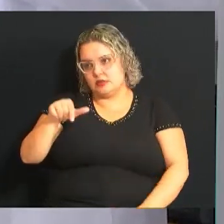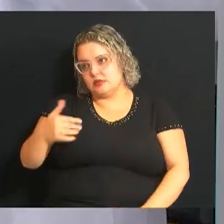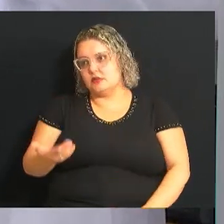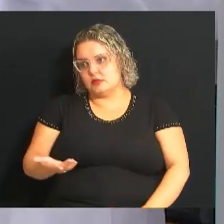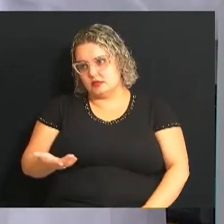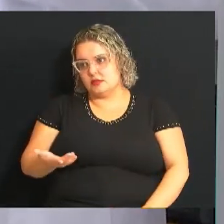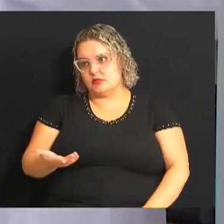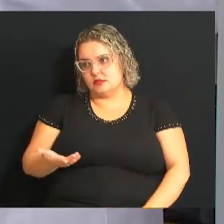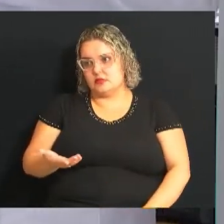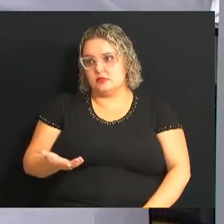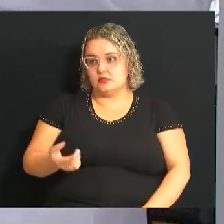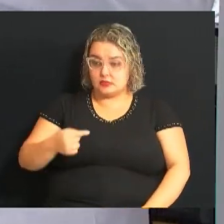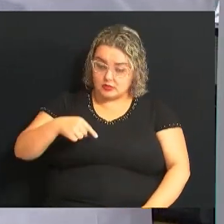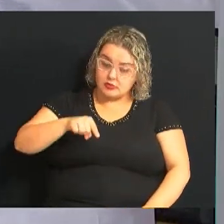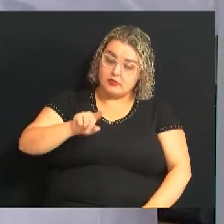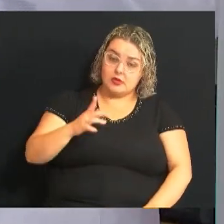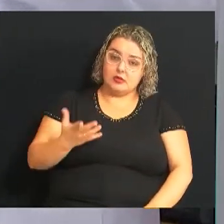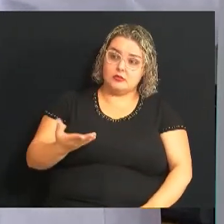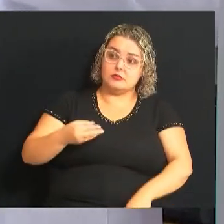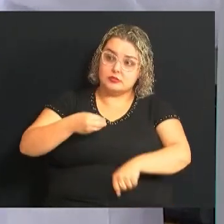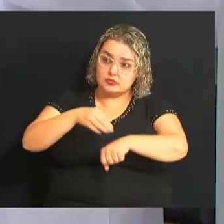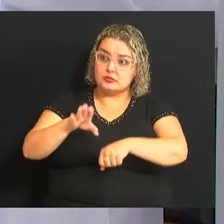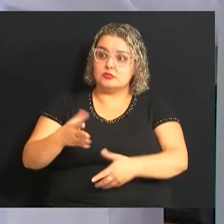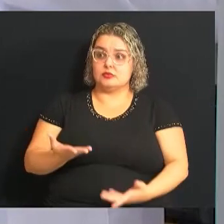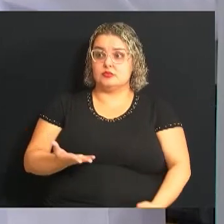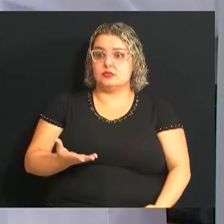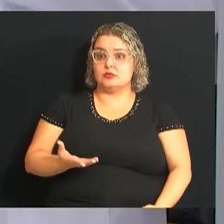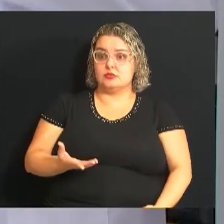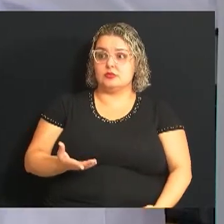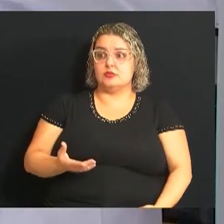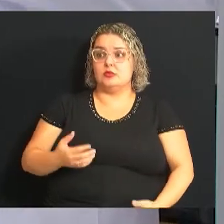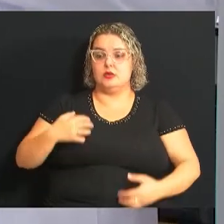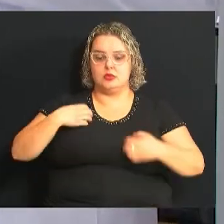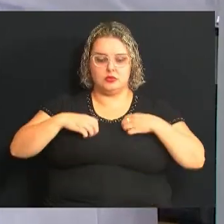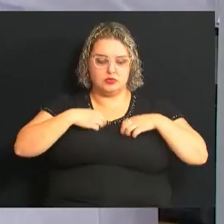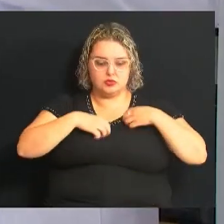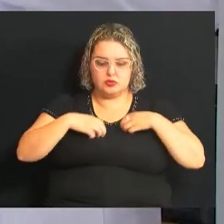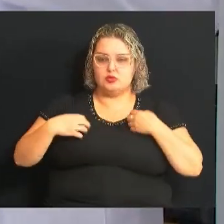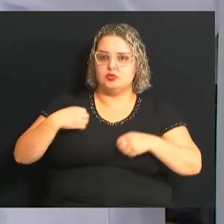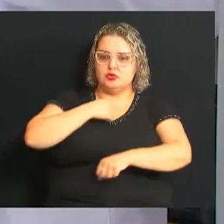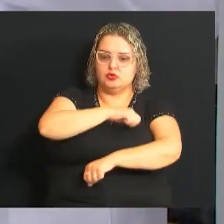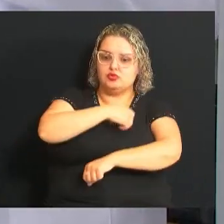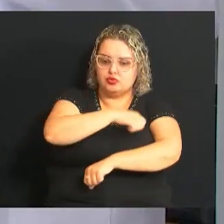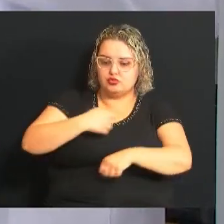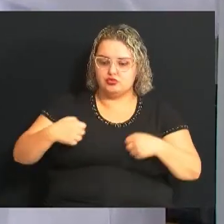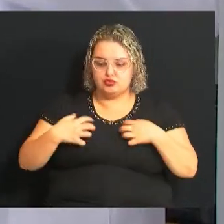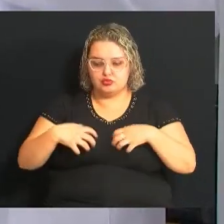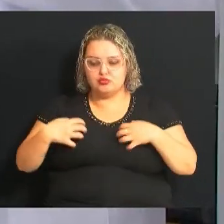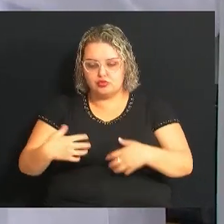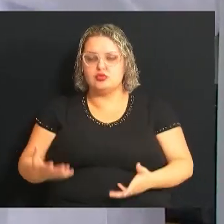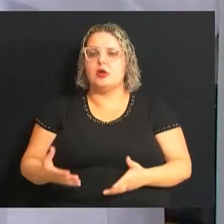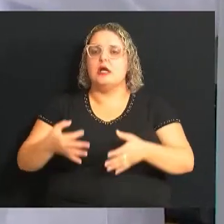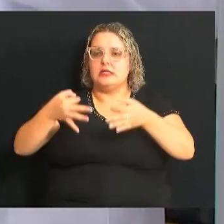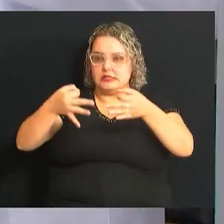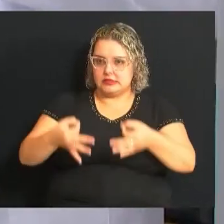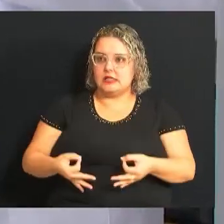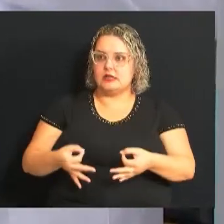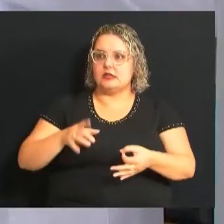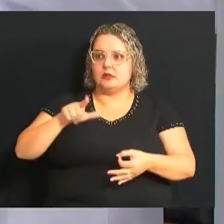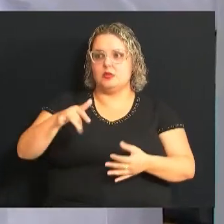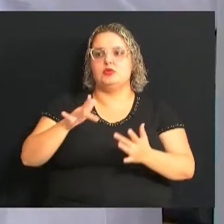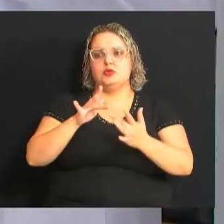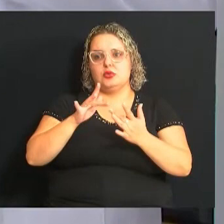cães que vão, a gente indica um banho bem adequado, né, após ter esse contato com a areia, com o mar, e